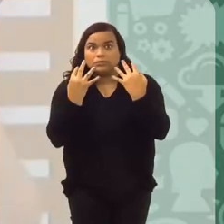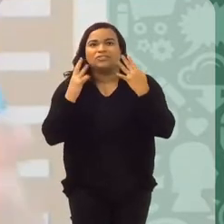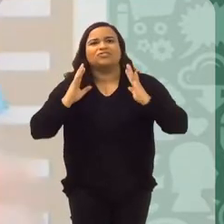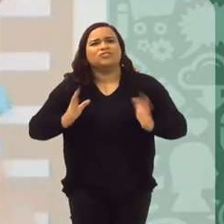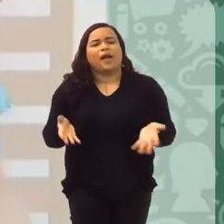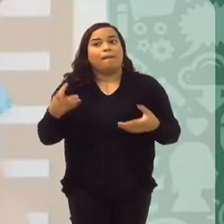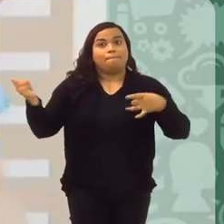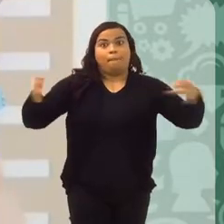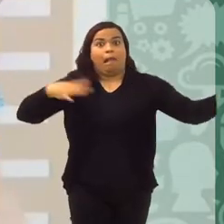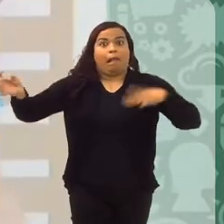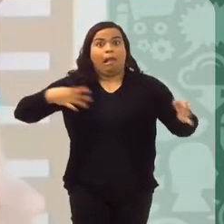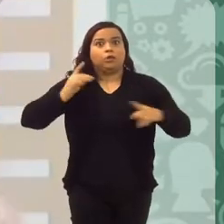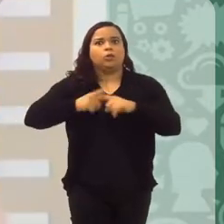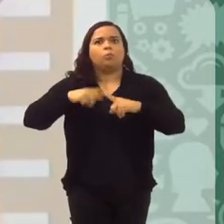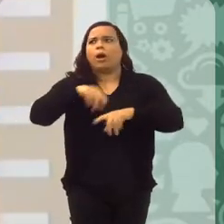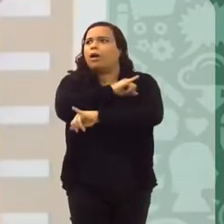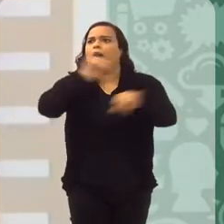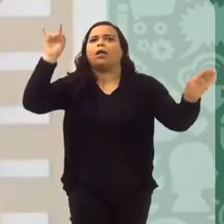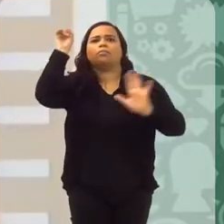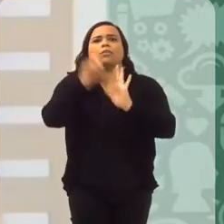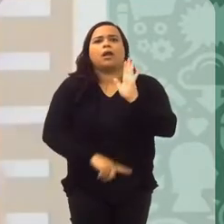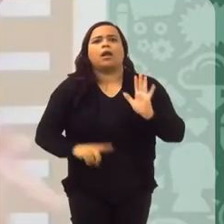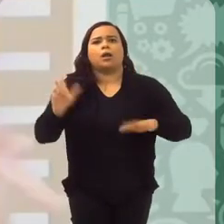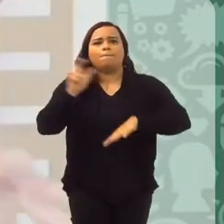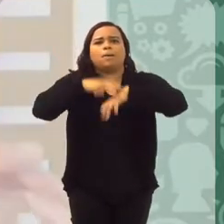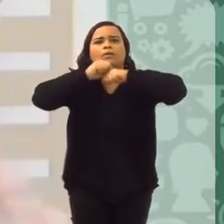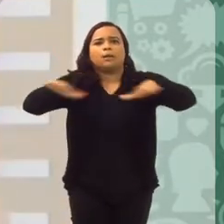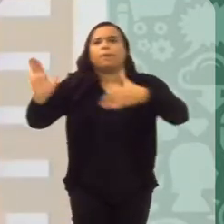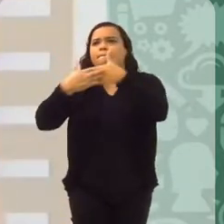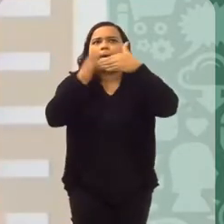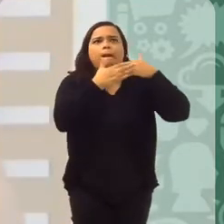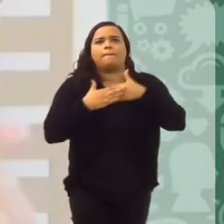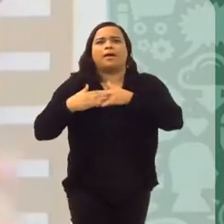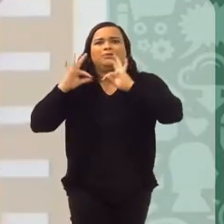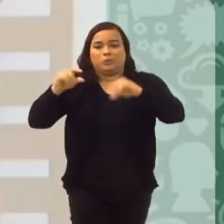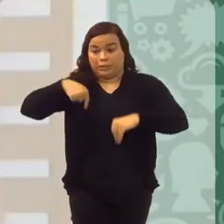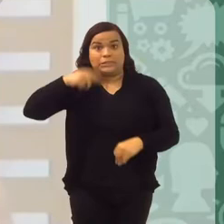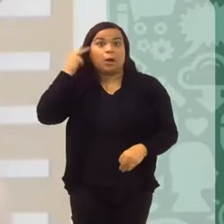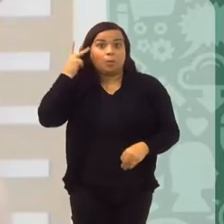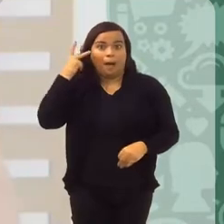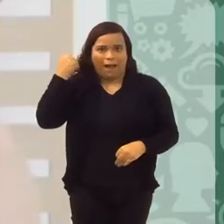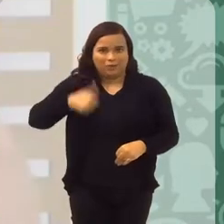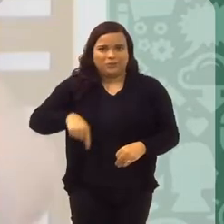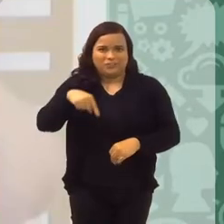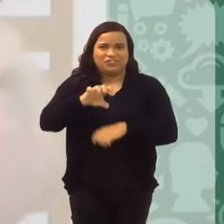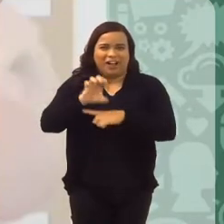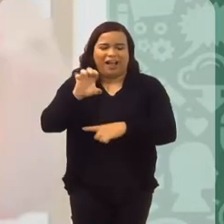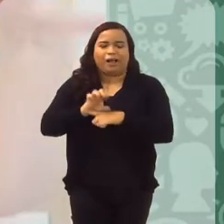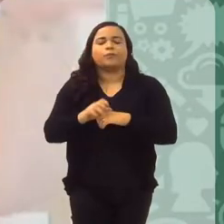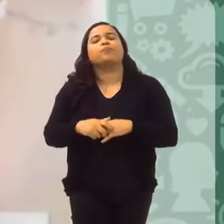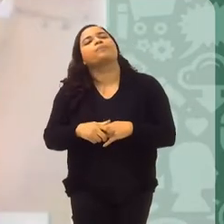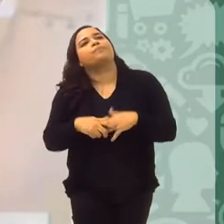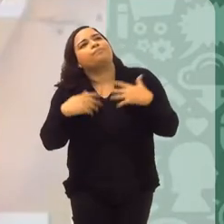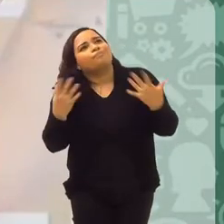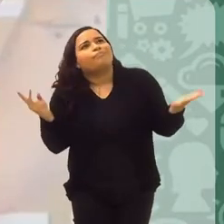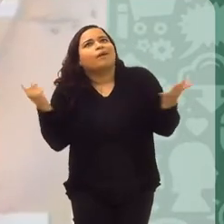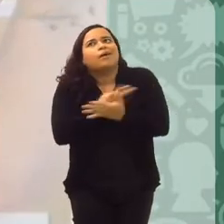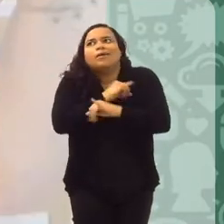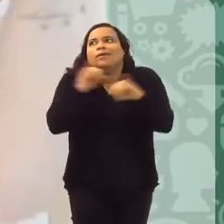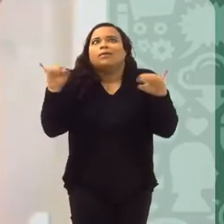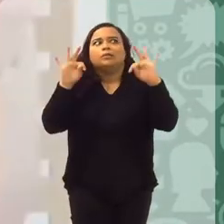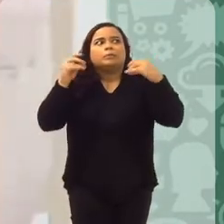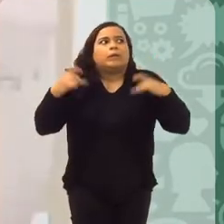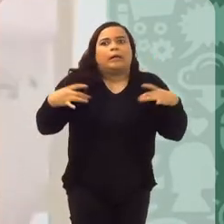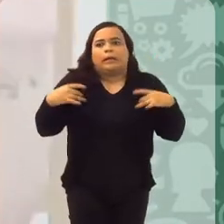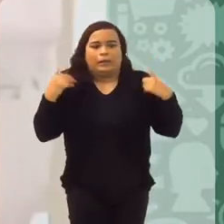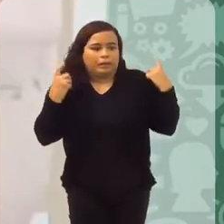tinha acabado de sair o decreto aqui no estado de São Paulo, né? Eu sou de São Paulo. E aí estava